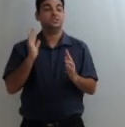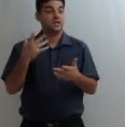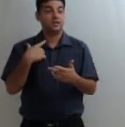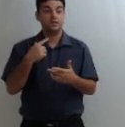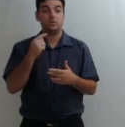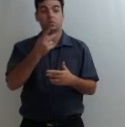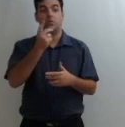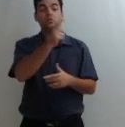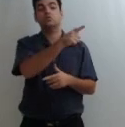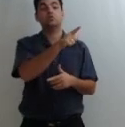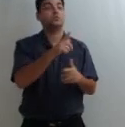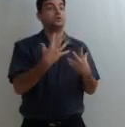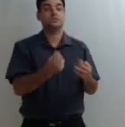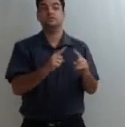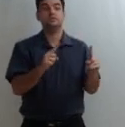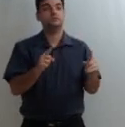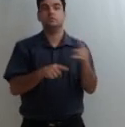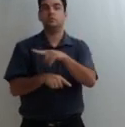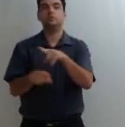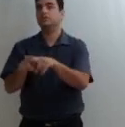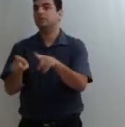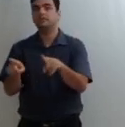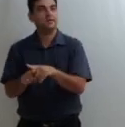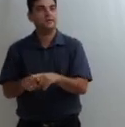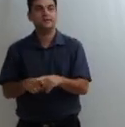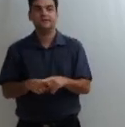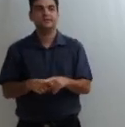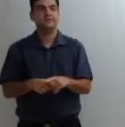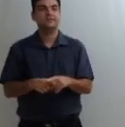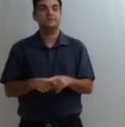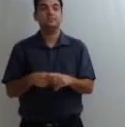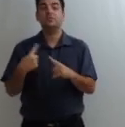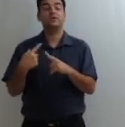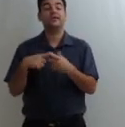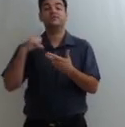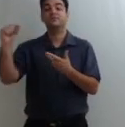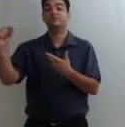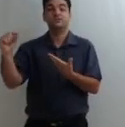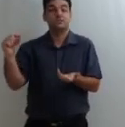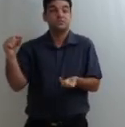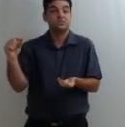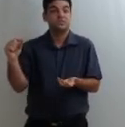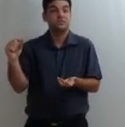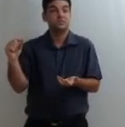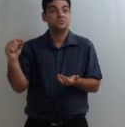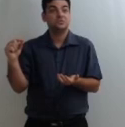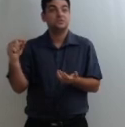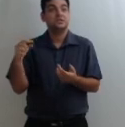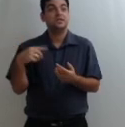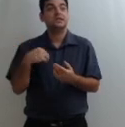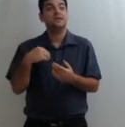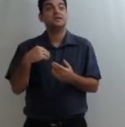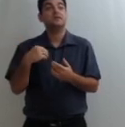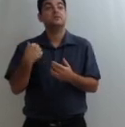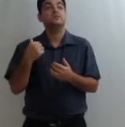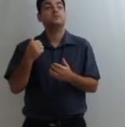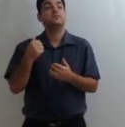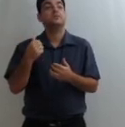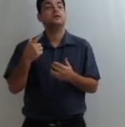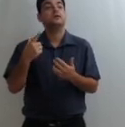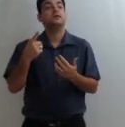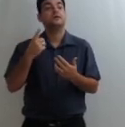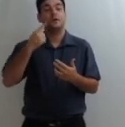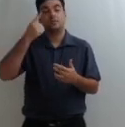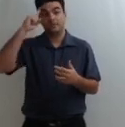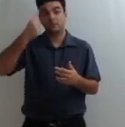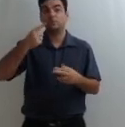corpus, para ele que está foragido. Está foragido, né, logo após a prisão ter sido decretada.